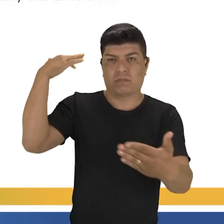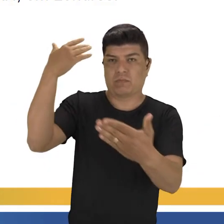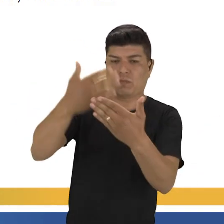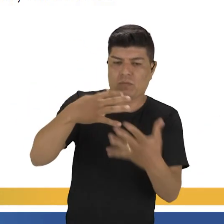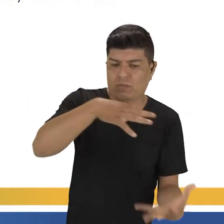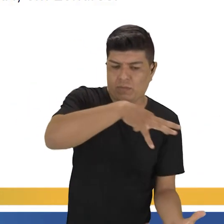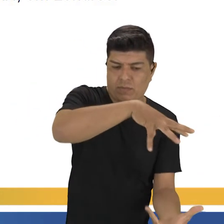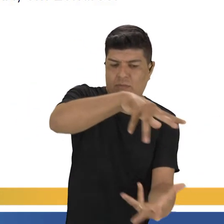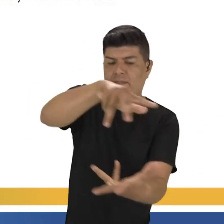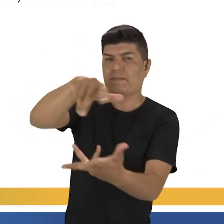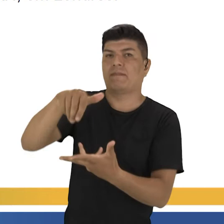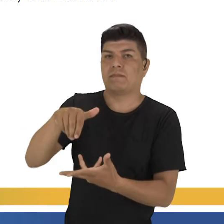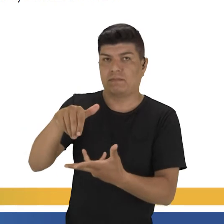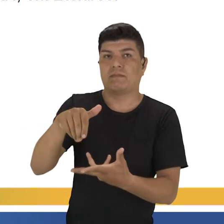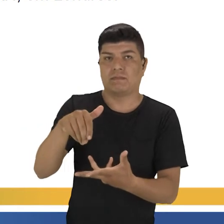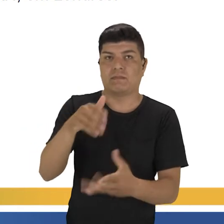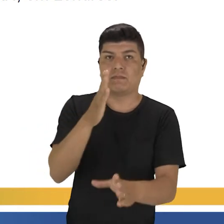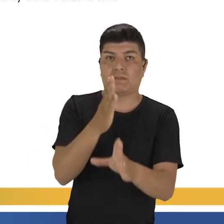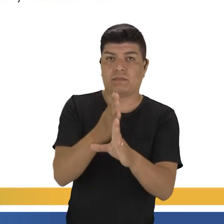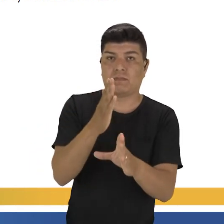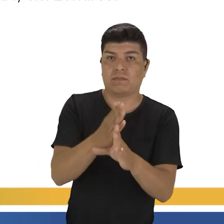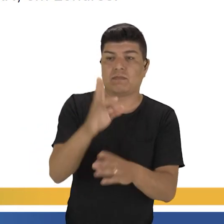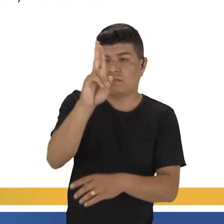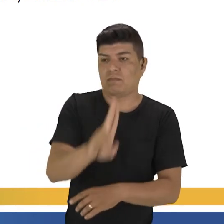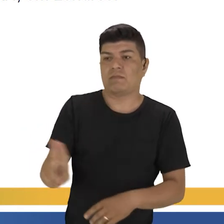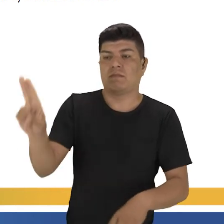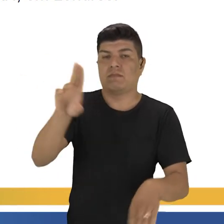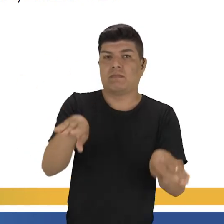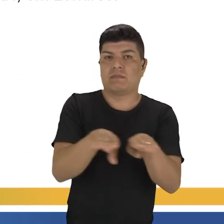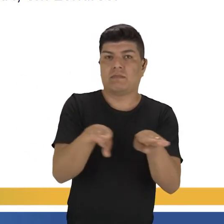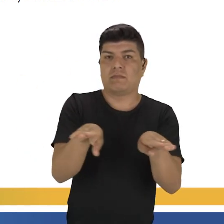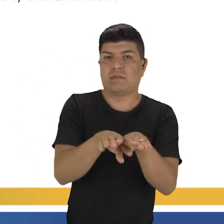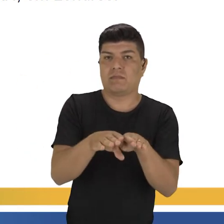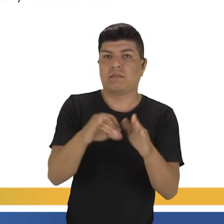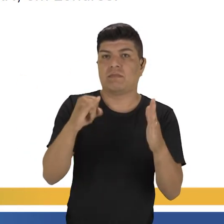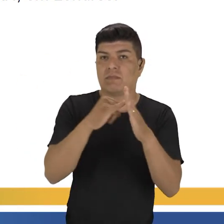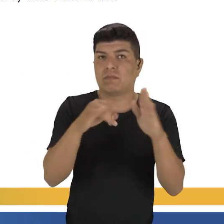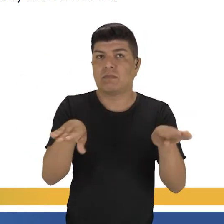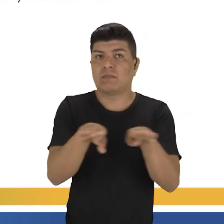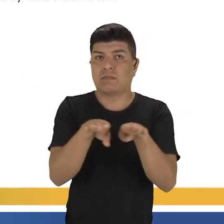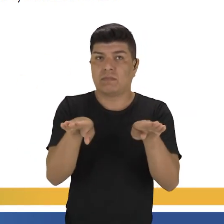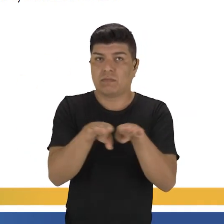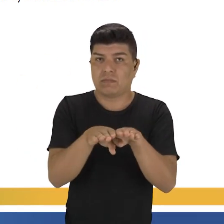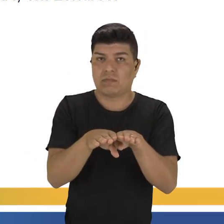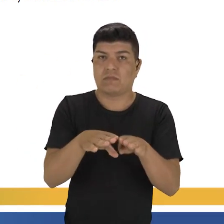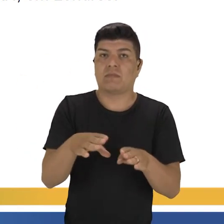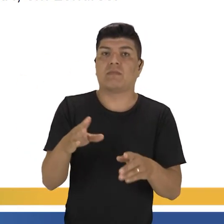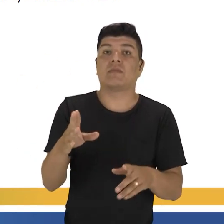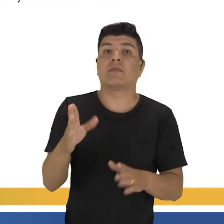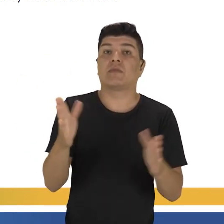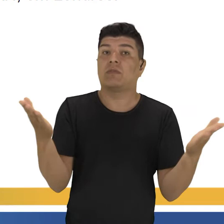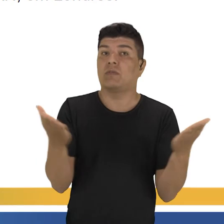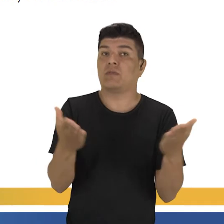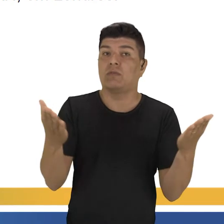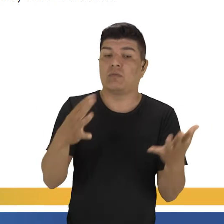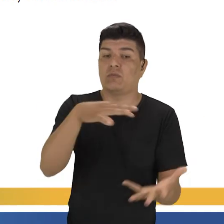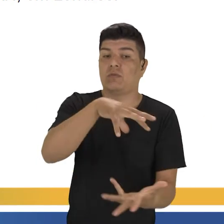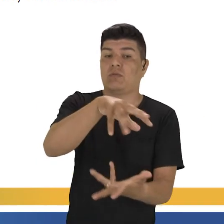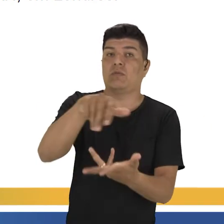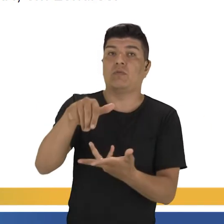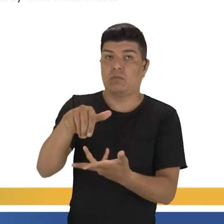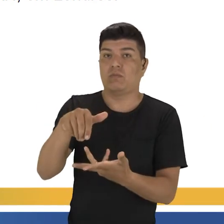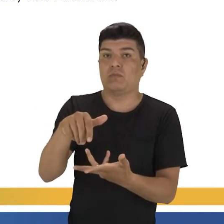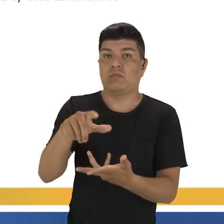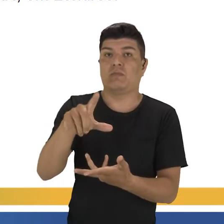mundo inteiro através dos centros e universidades. As instituições de Laban de maior potência hoje no mundo é